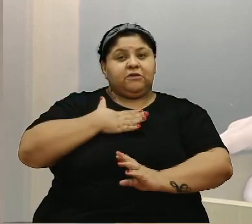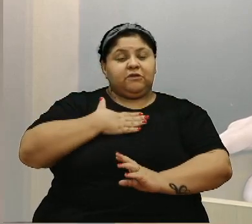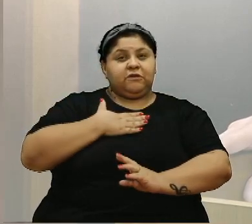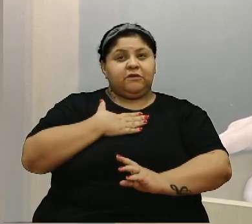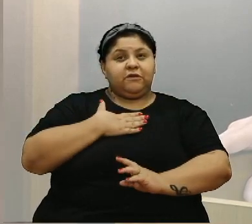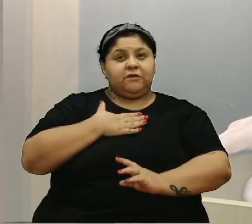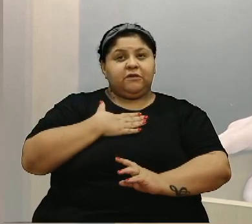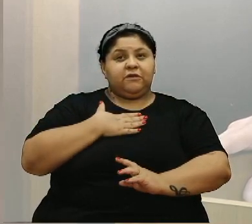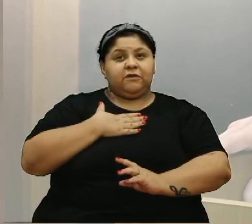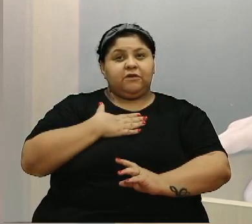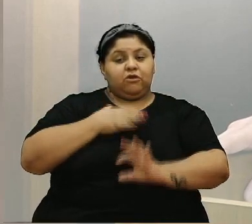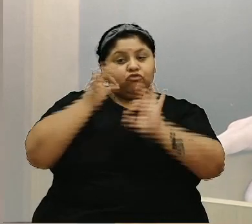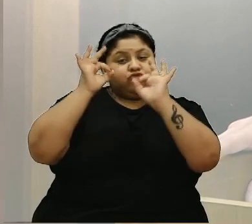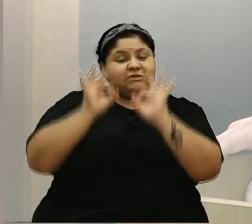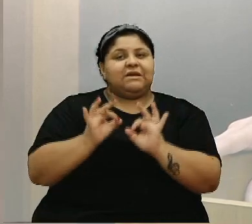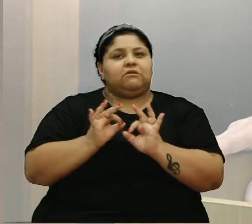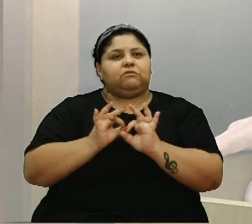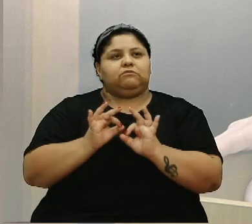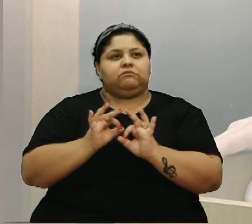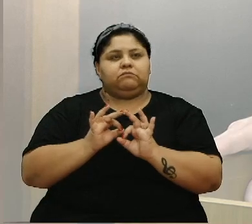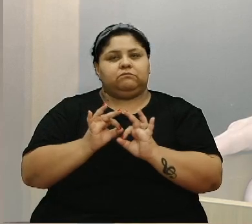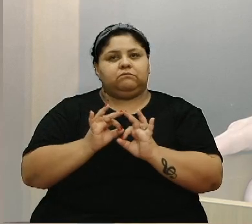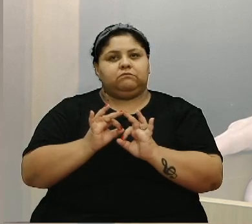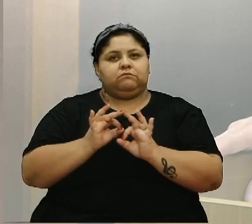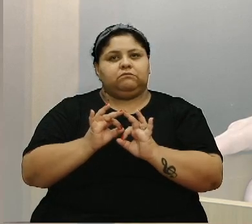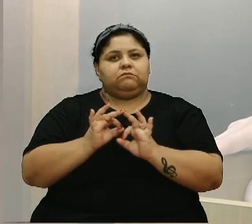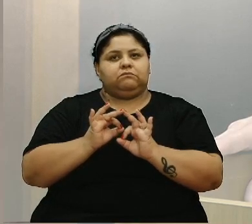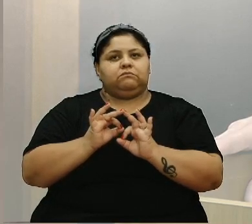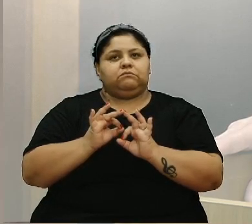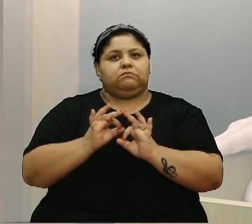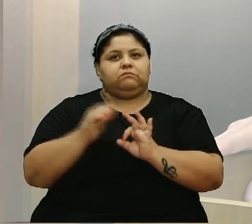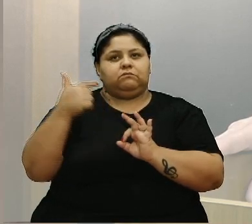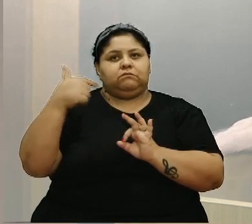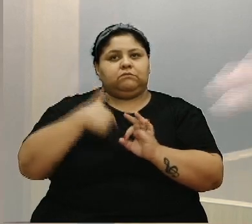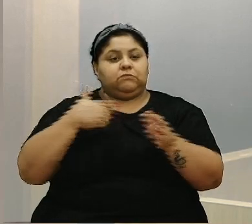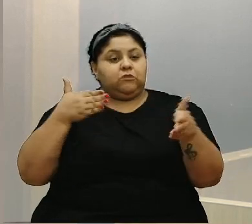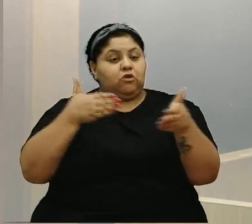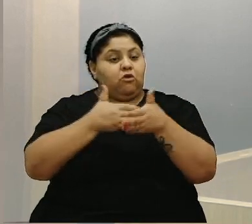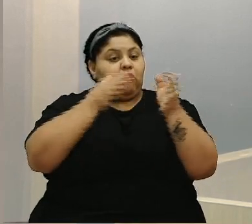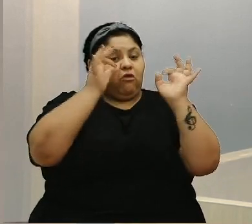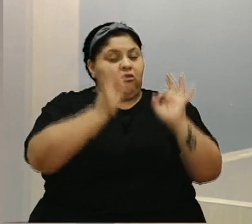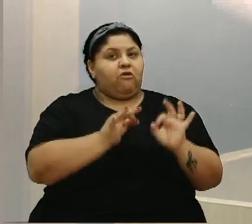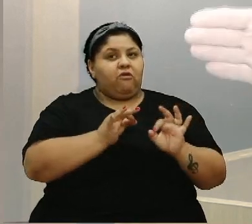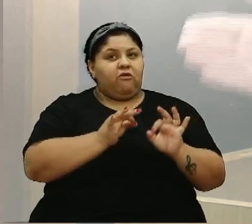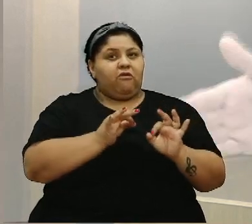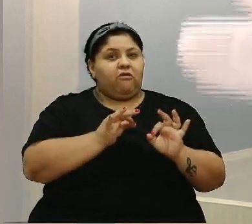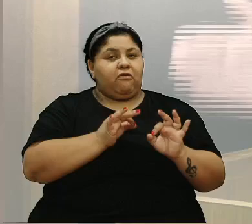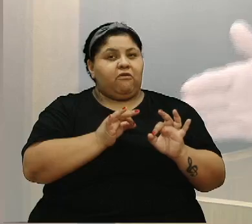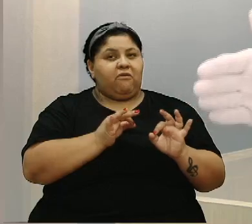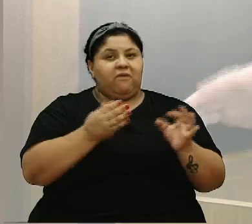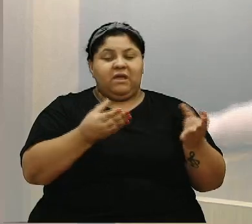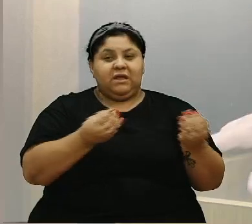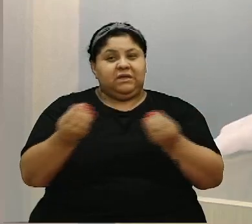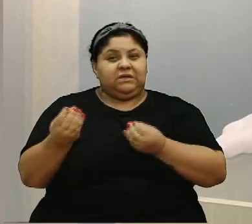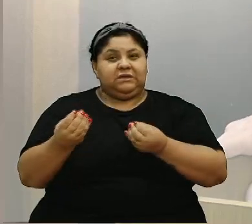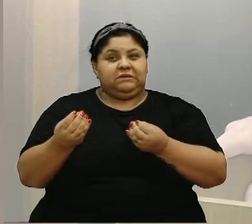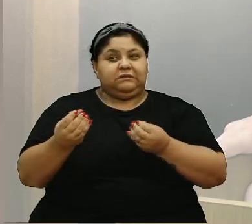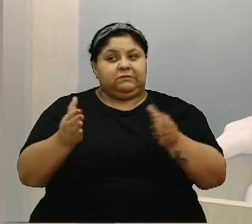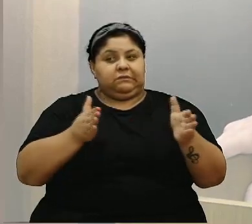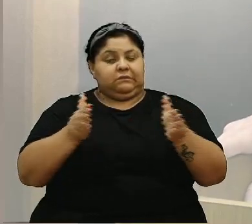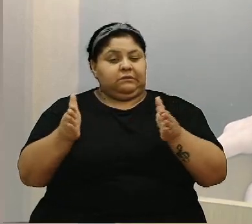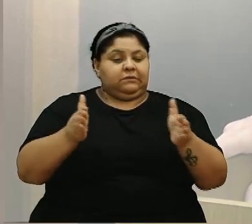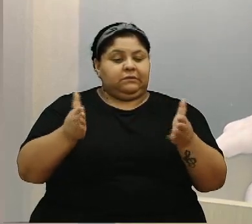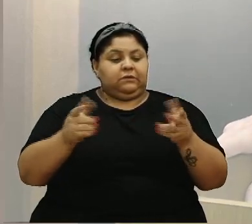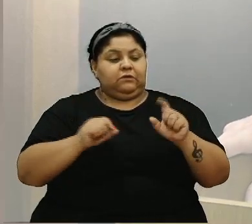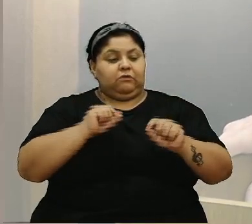muito do certo, tá? E o meu limite de certo, ele é muito tênue.